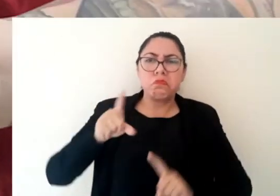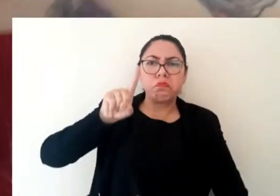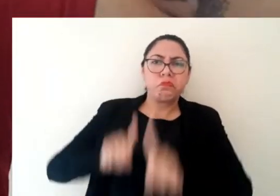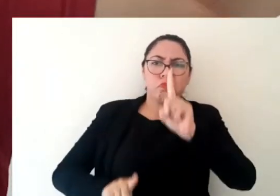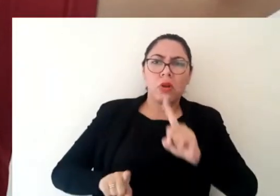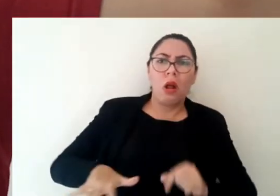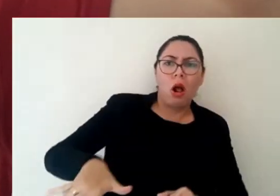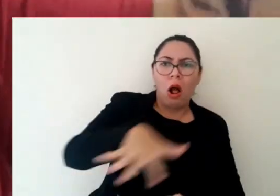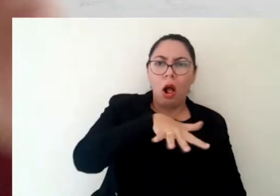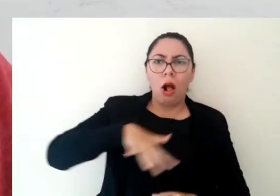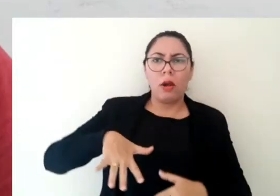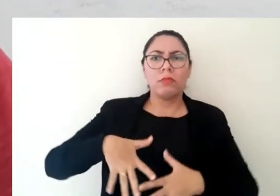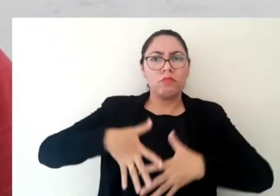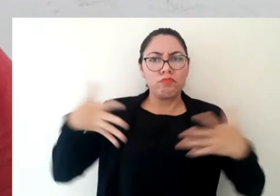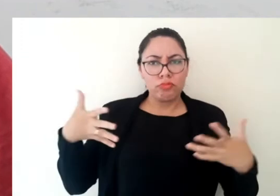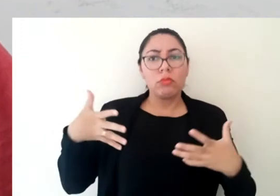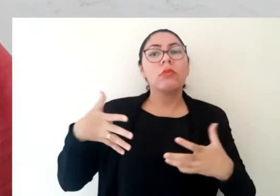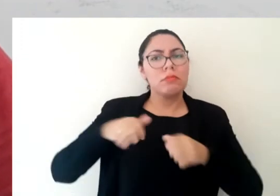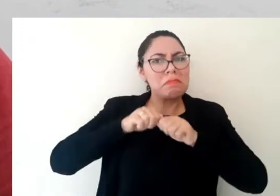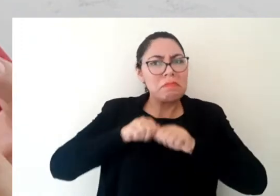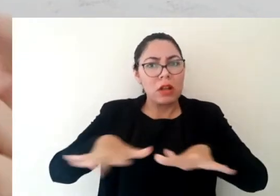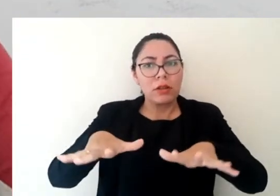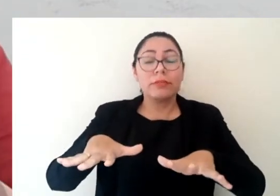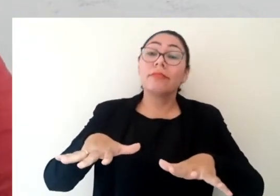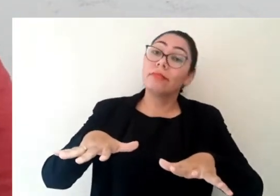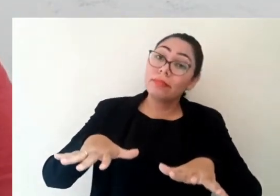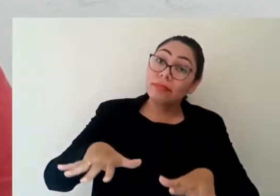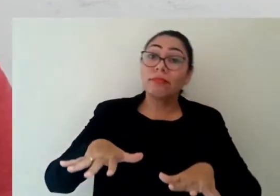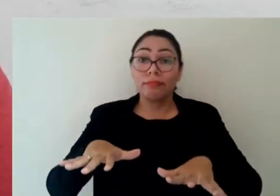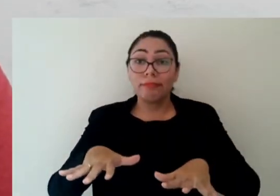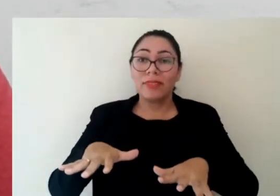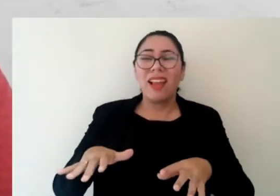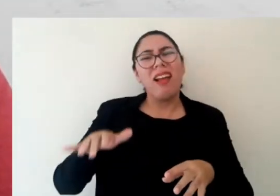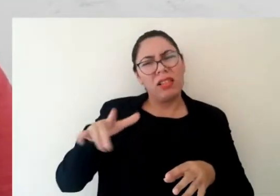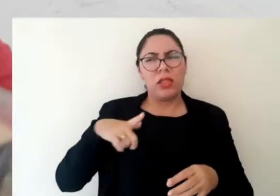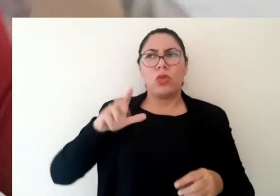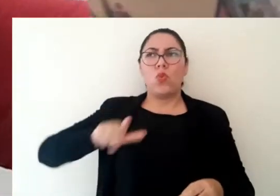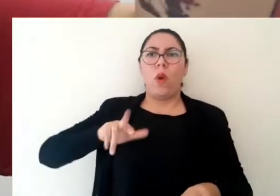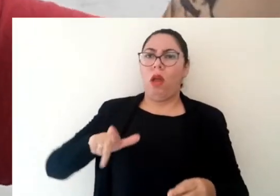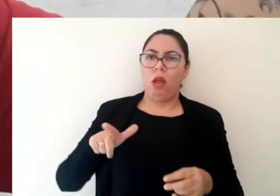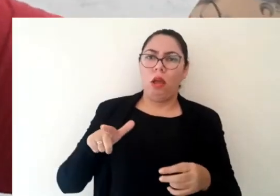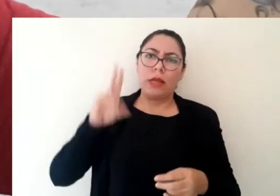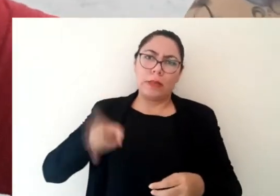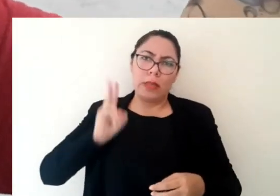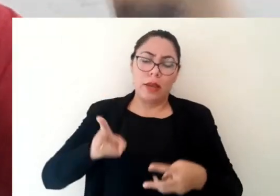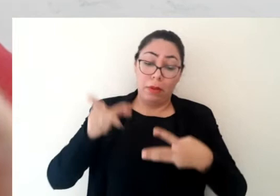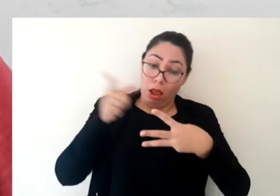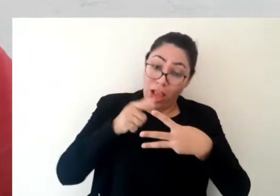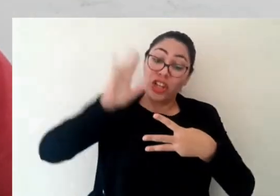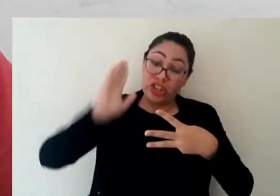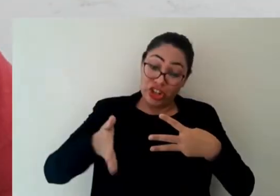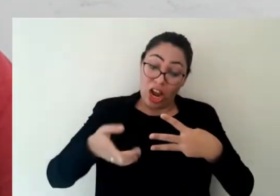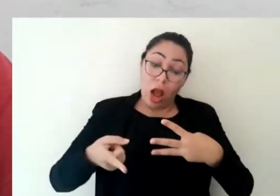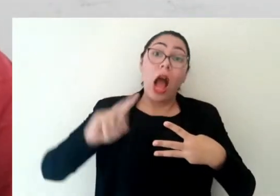para ser. Há um surto daquela doença. Entenda que não obrigatoriamente tem que ter endemia para acontecer epidemia.